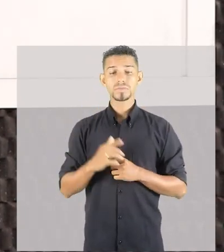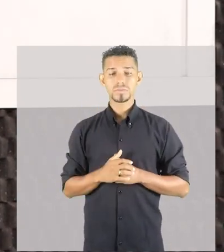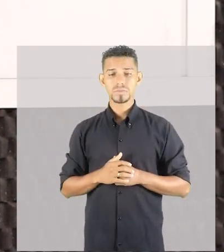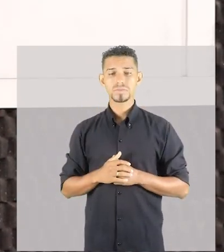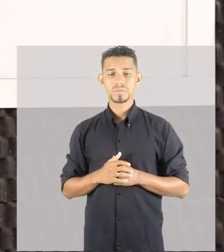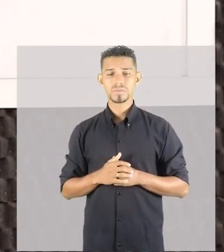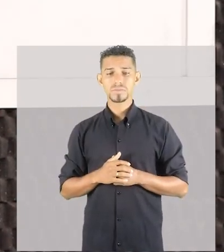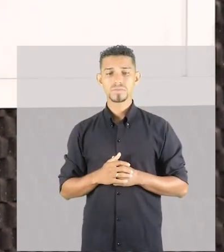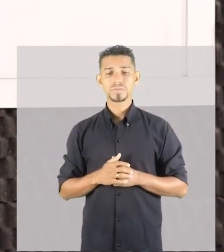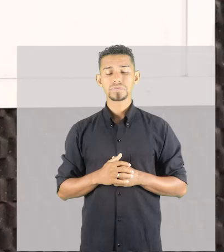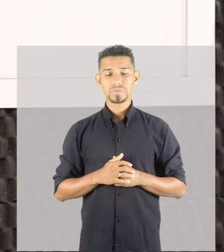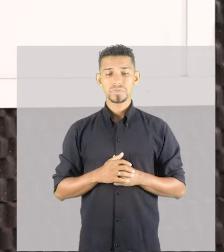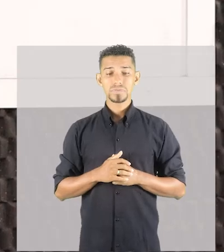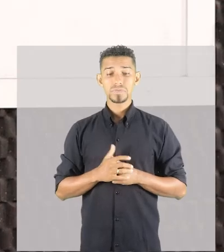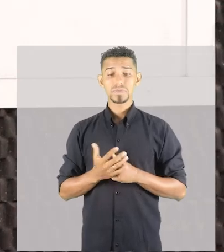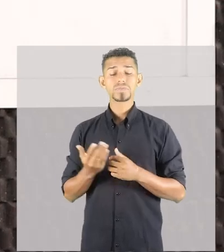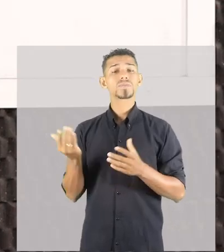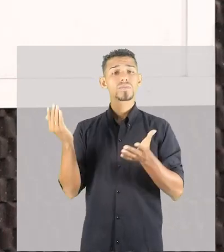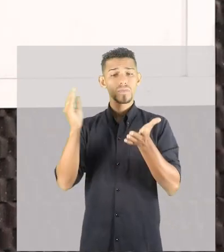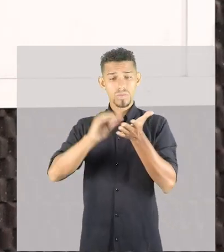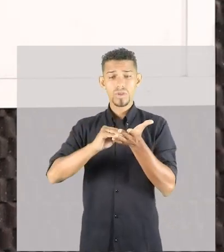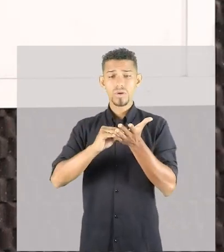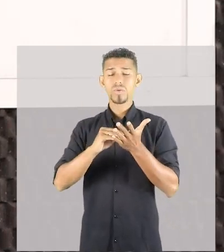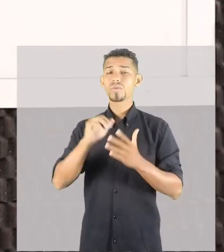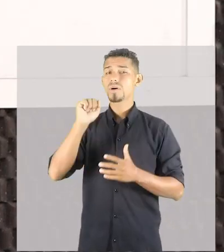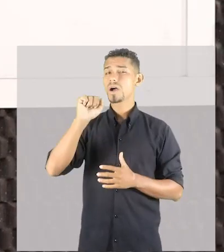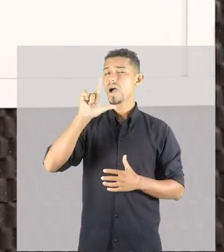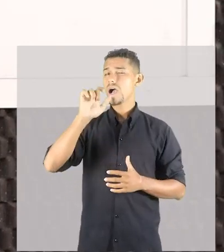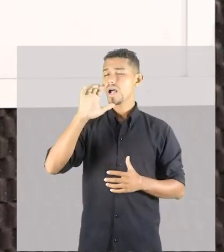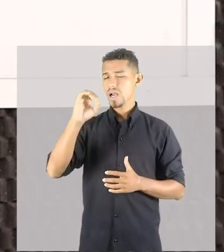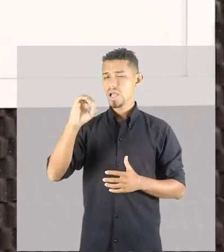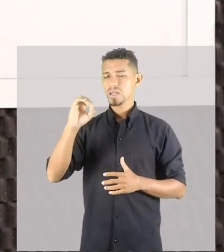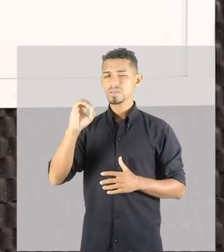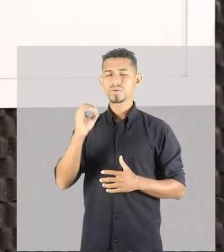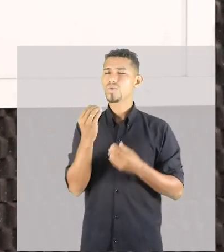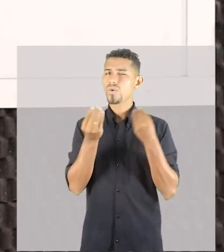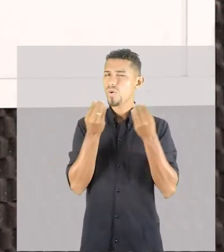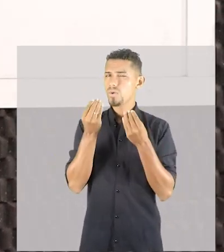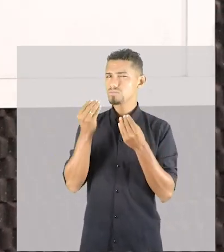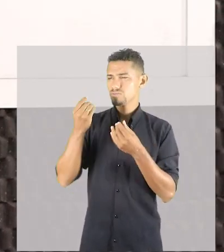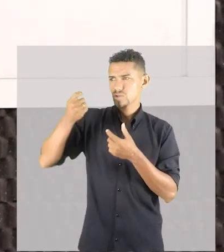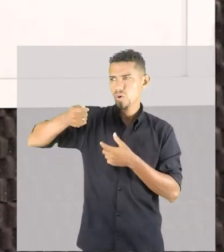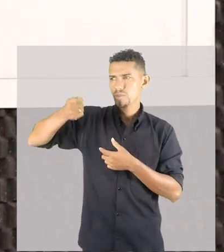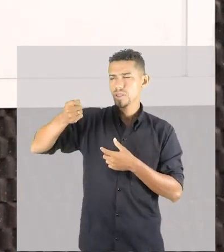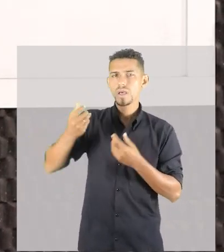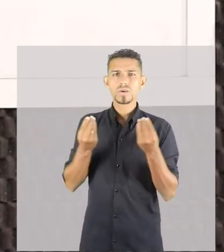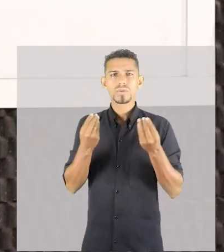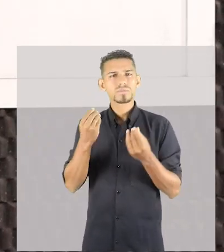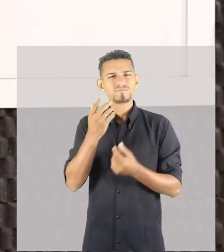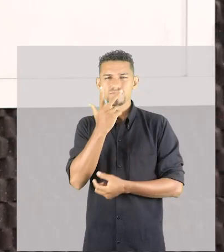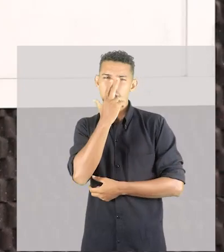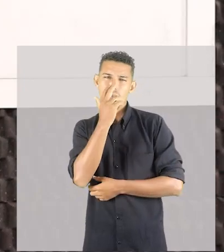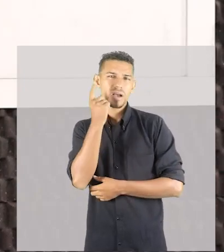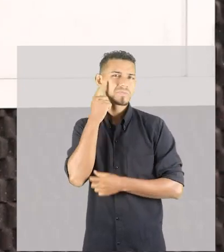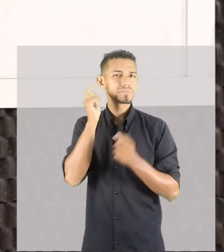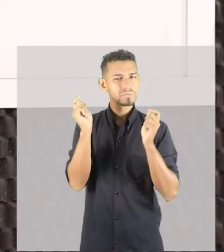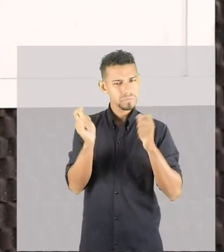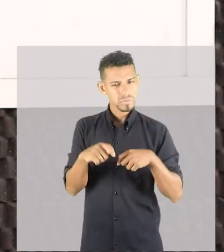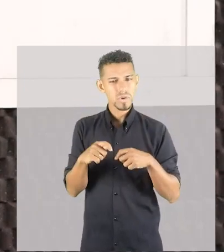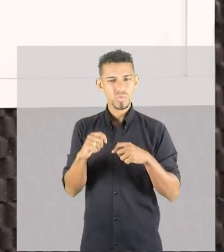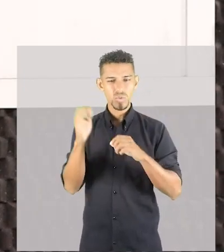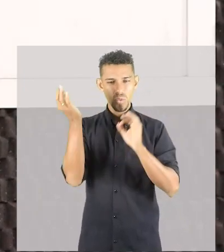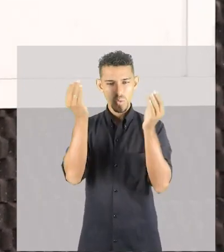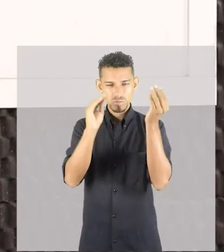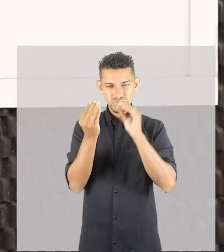acrescentar, né, nesse indivíduo aqui, um alelo dominante. Como que ficaria? Como que você acha que a gente pode